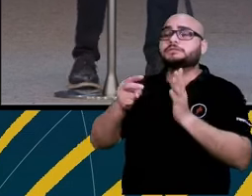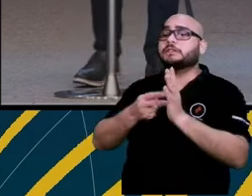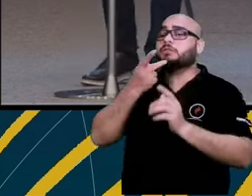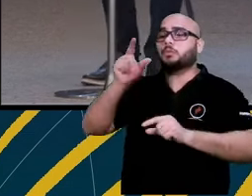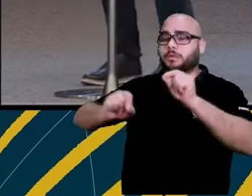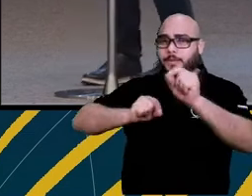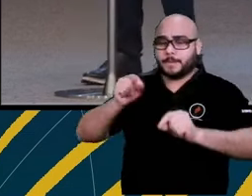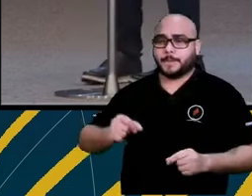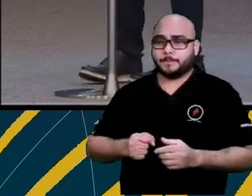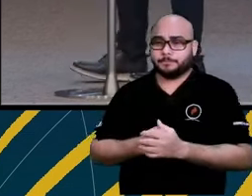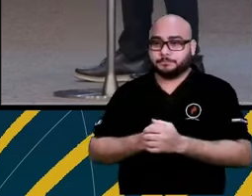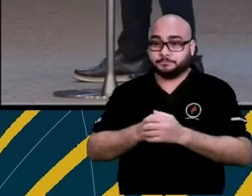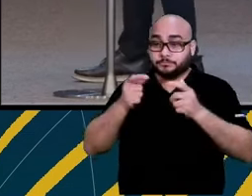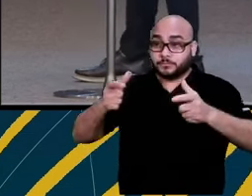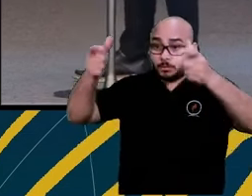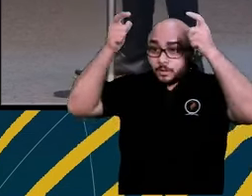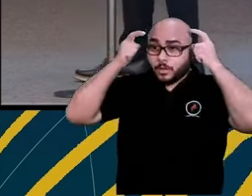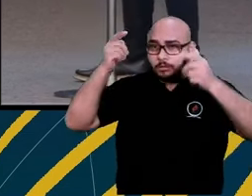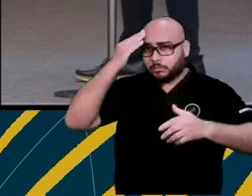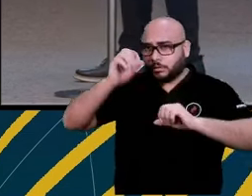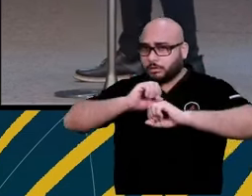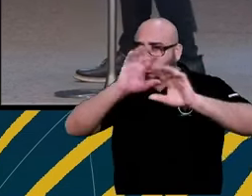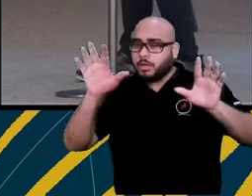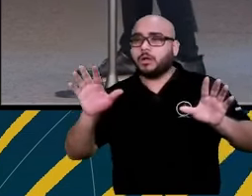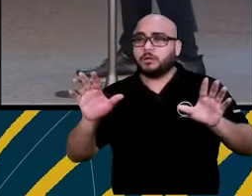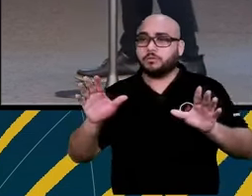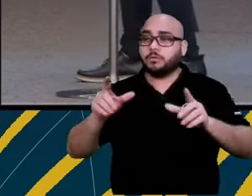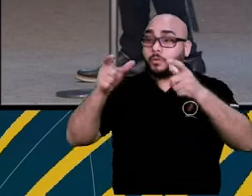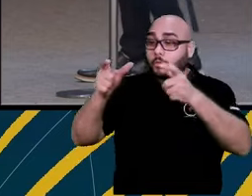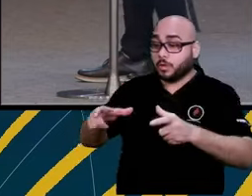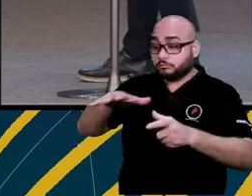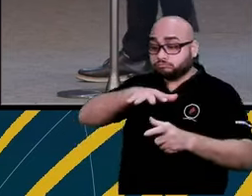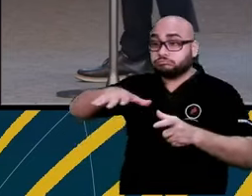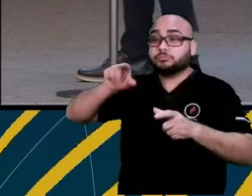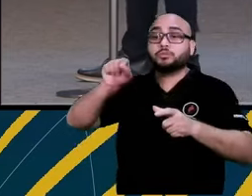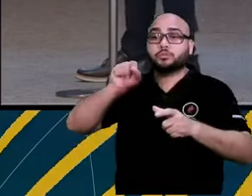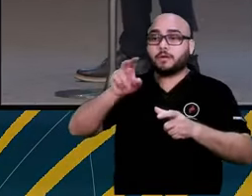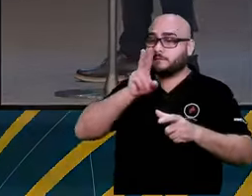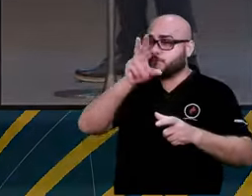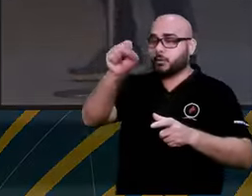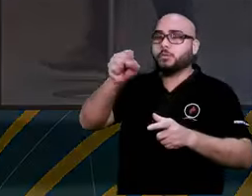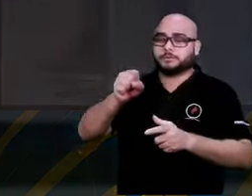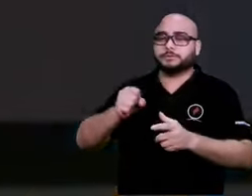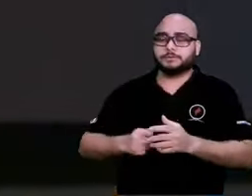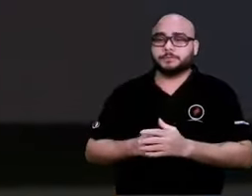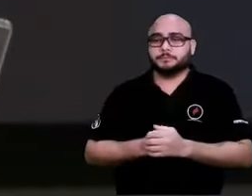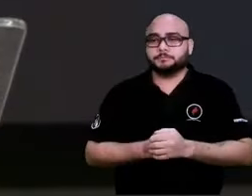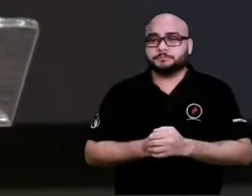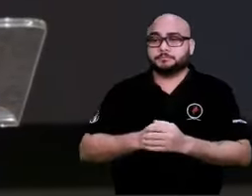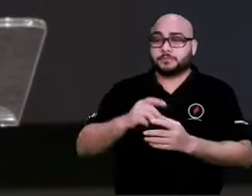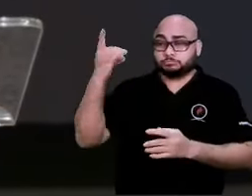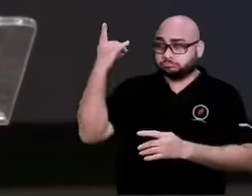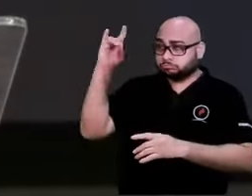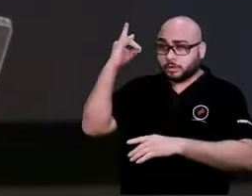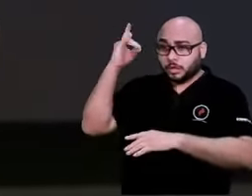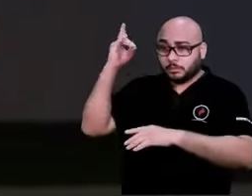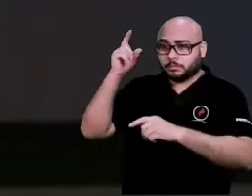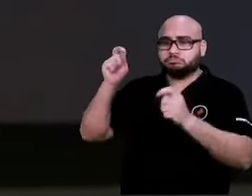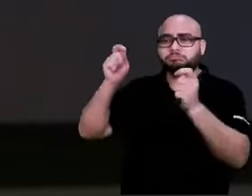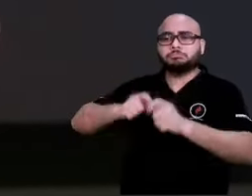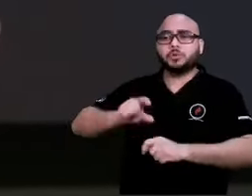para Roboão? O lugar que você acha que você é mais forte é o que eu tenho o poder de tomar primeiro. Foi